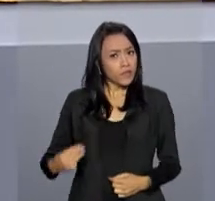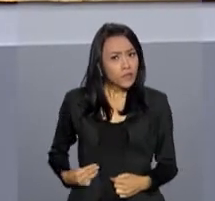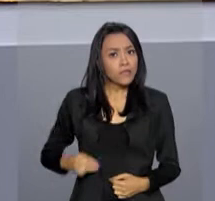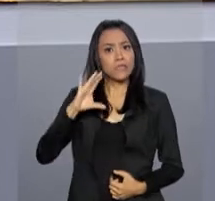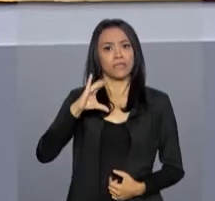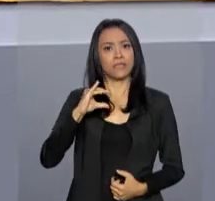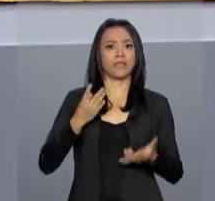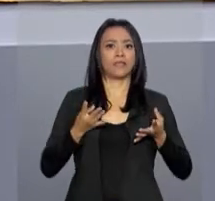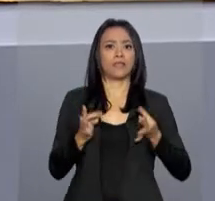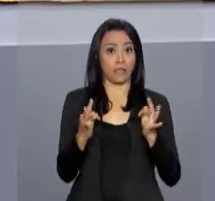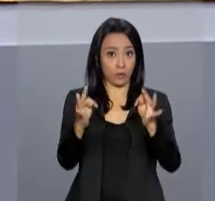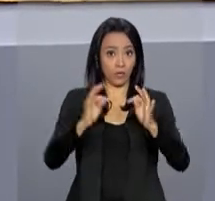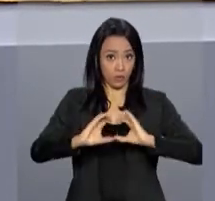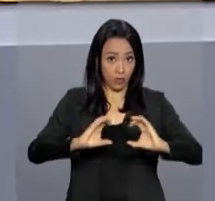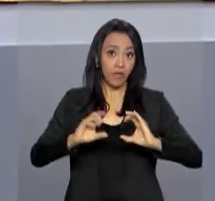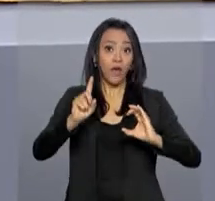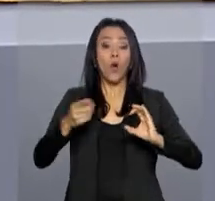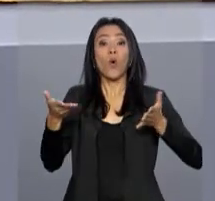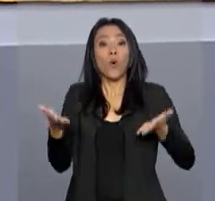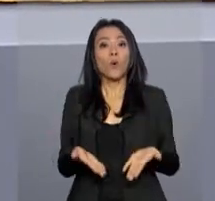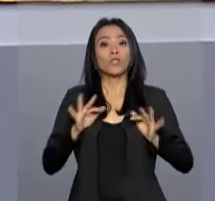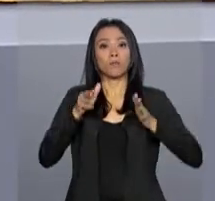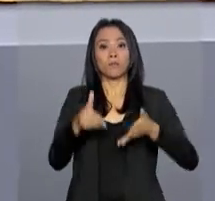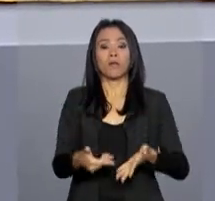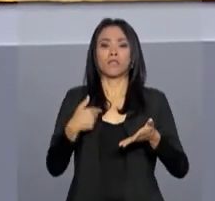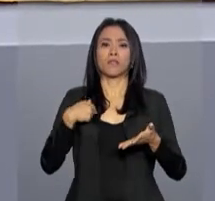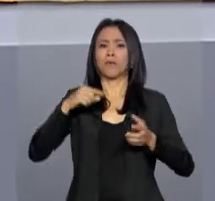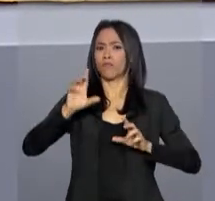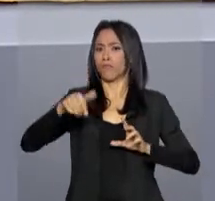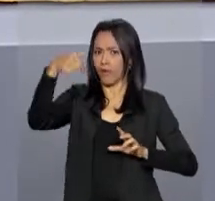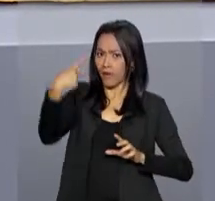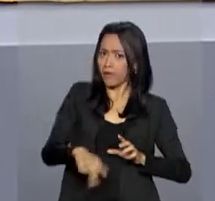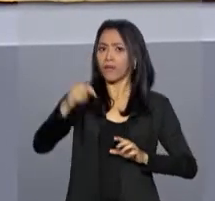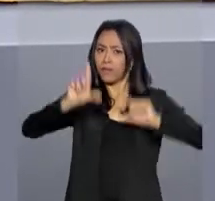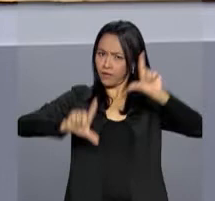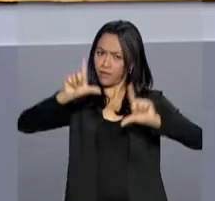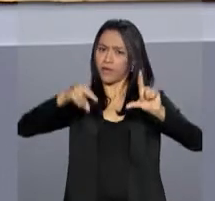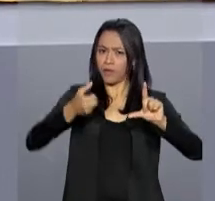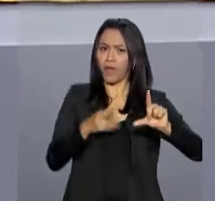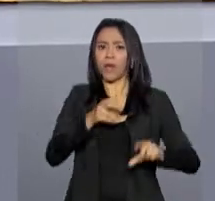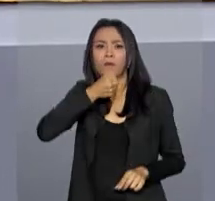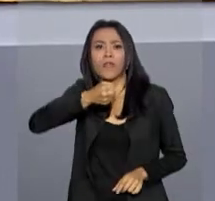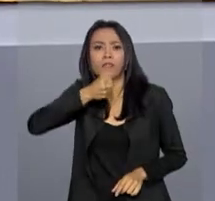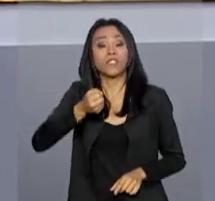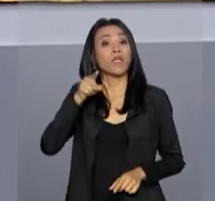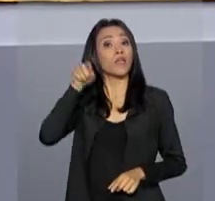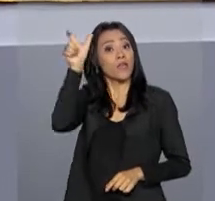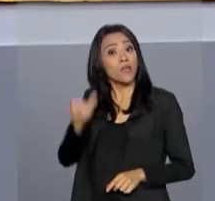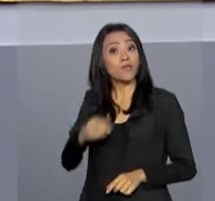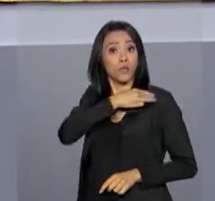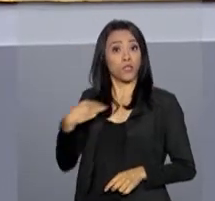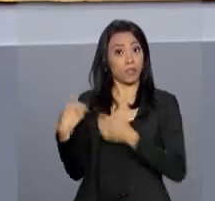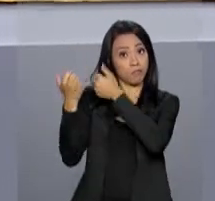inovações de comunicações gilberto kassab participou hoje ao vivo do programa por dentro do governo aqui na tv nbr kassab falou sobre o